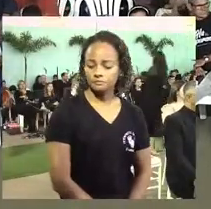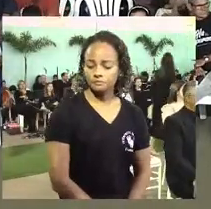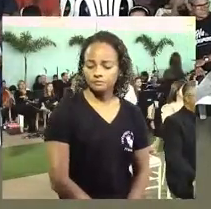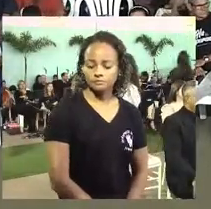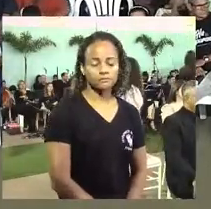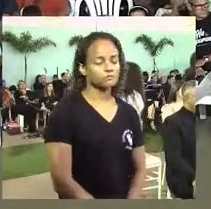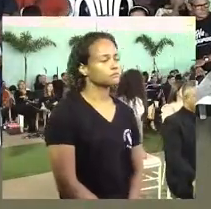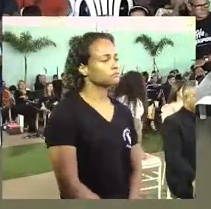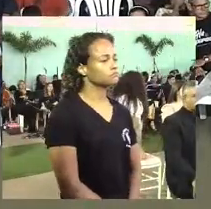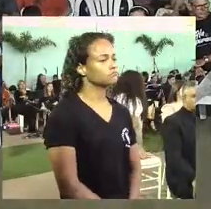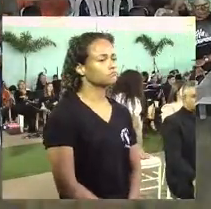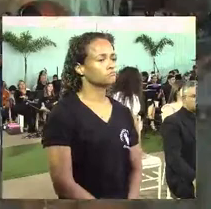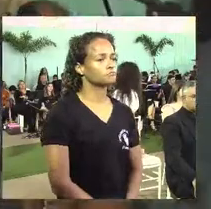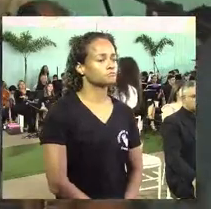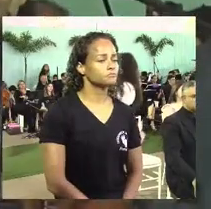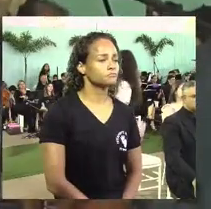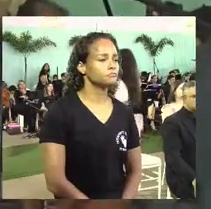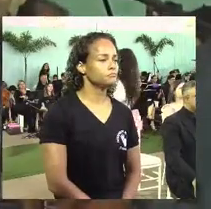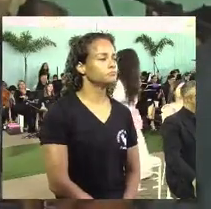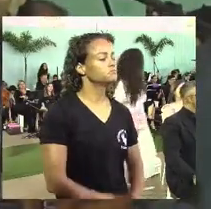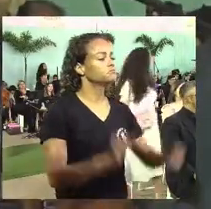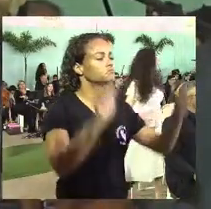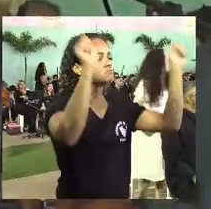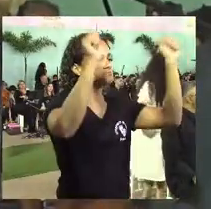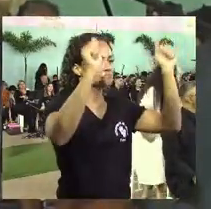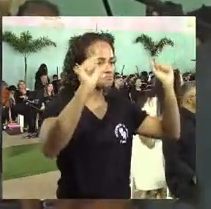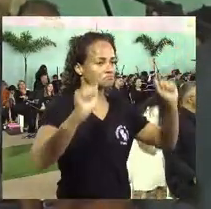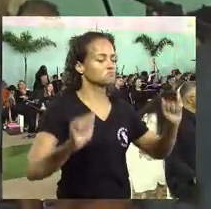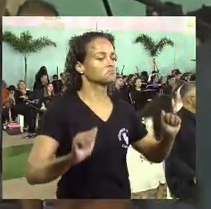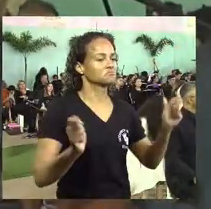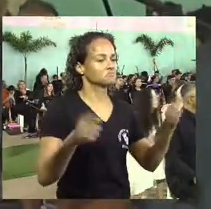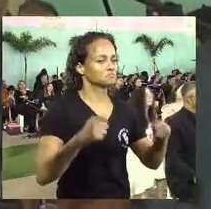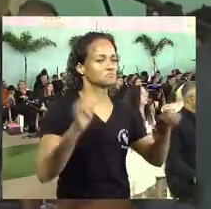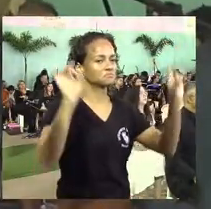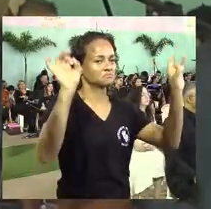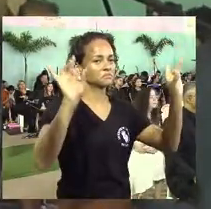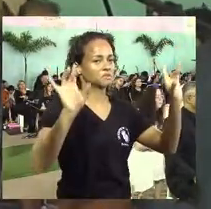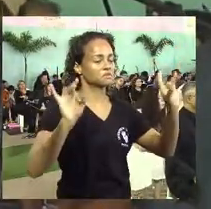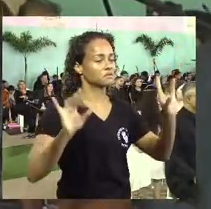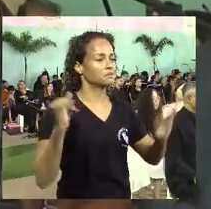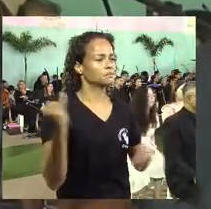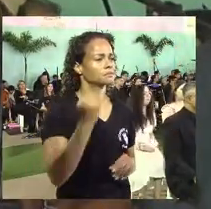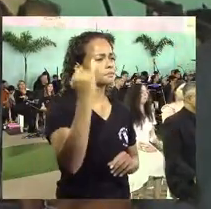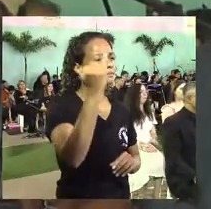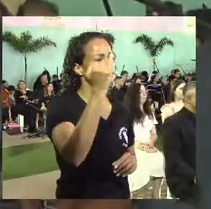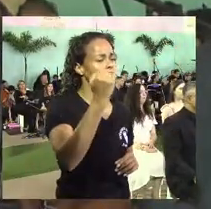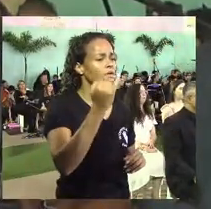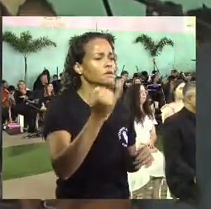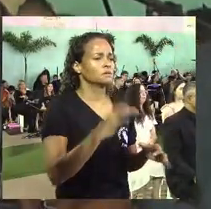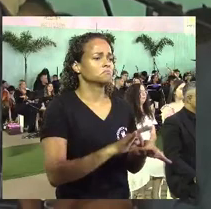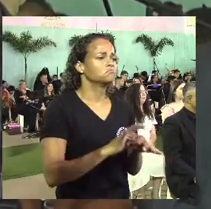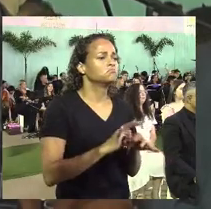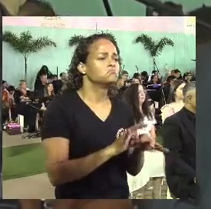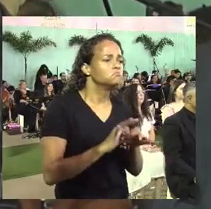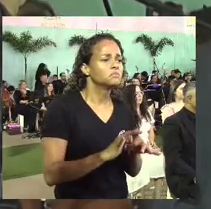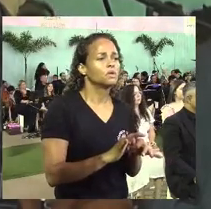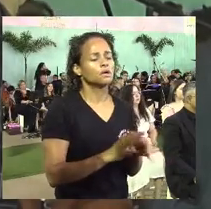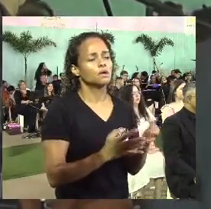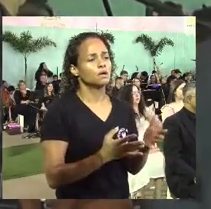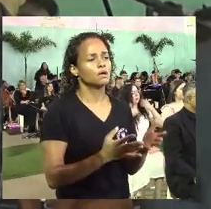a nossa adoração ela é outra circunstancial ela não está ligada